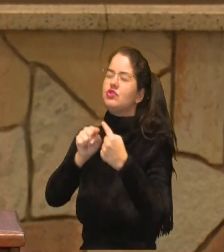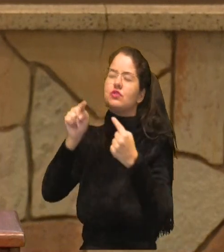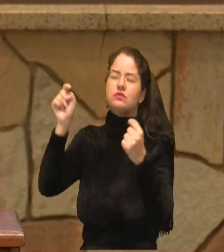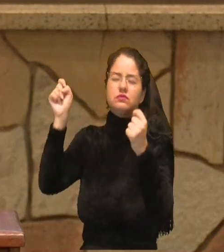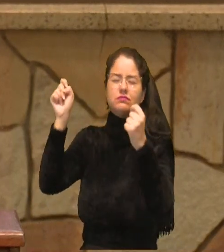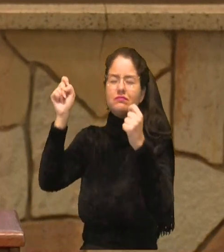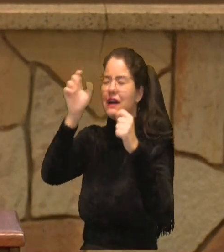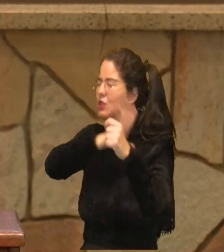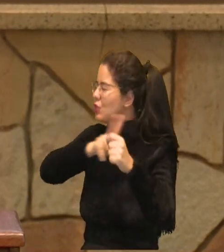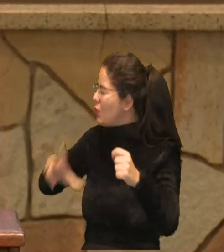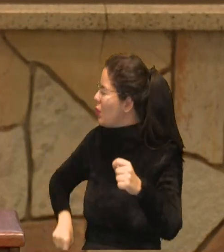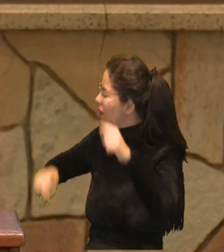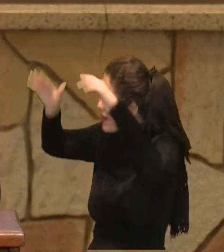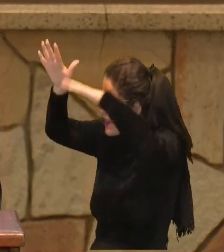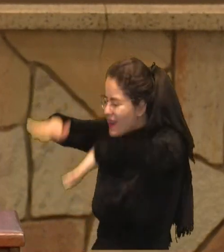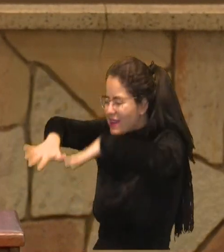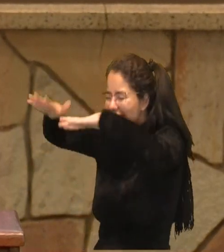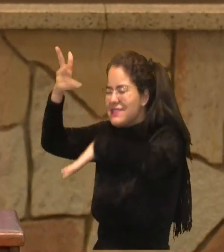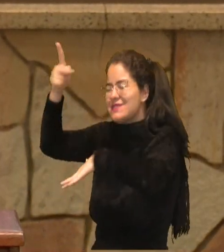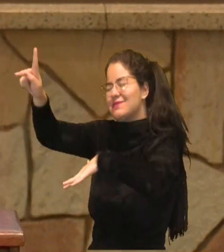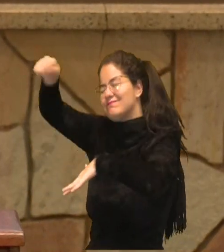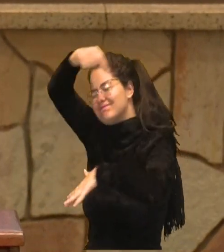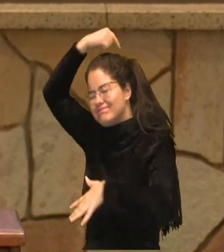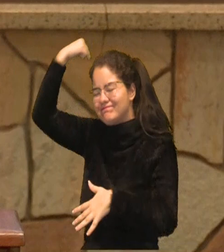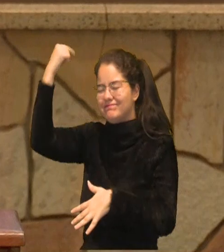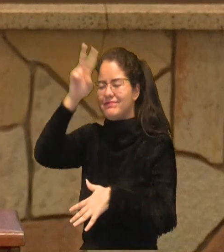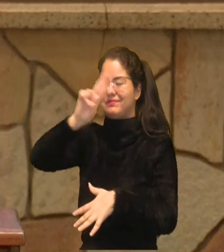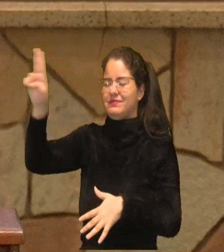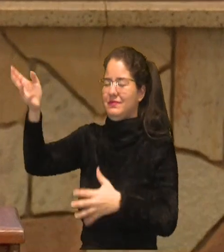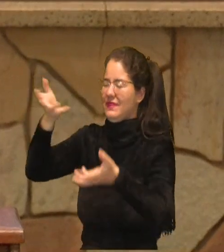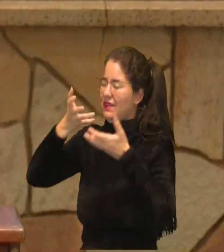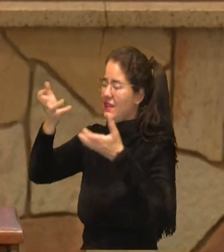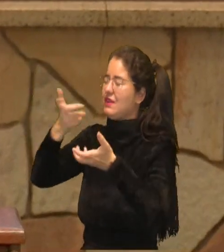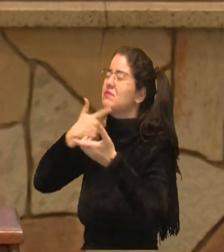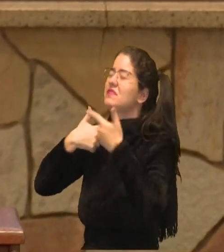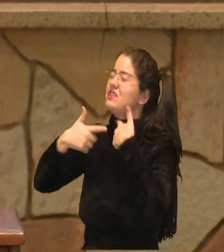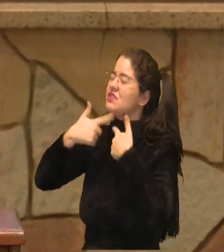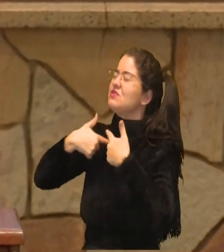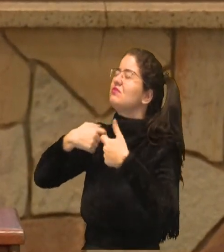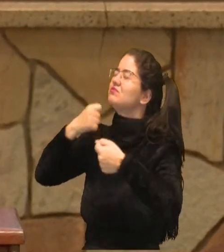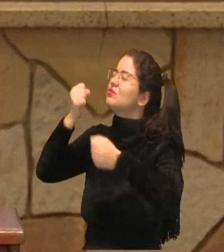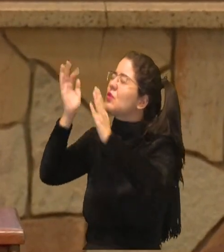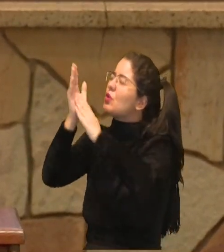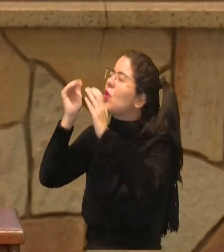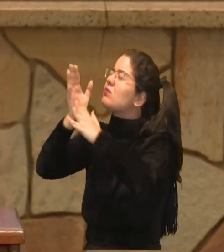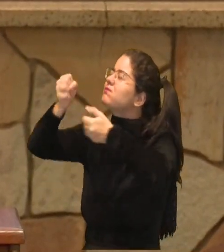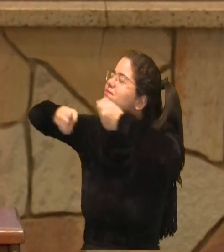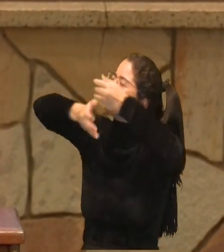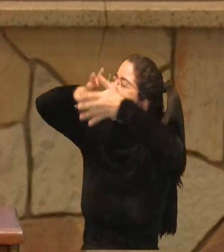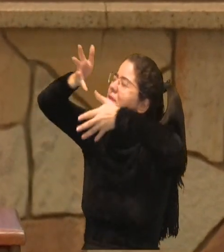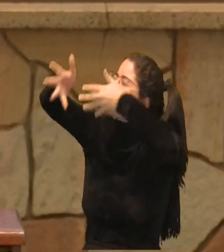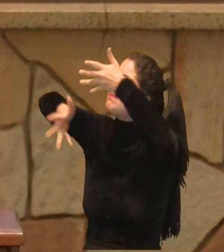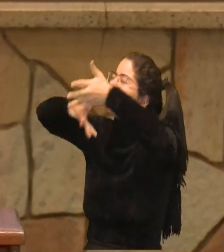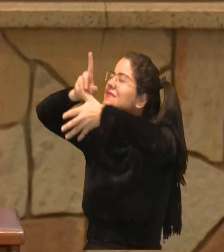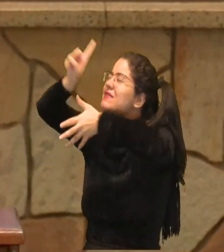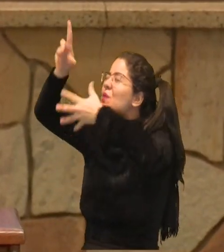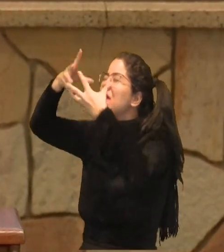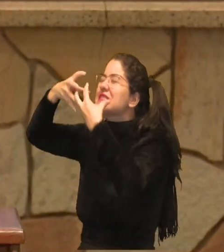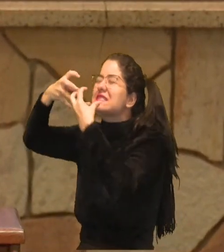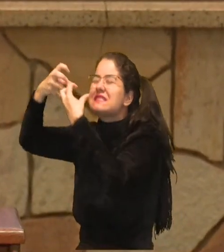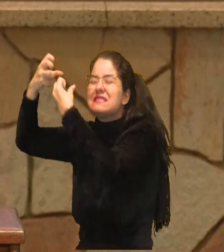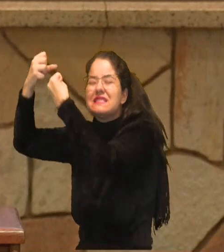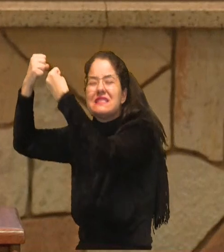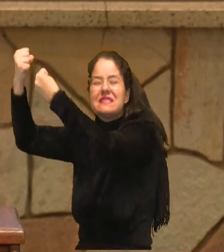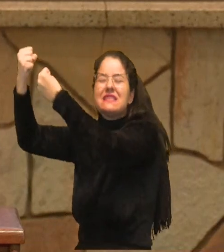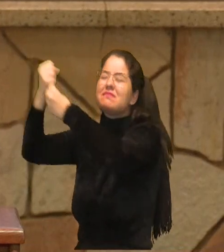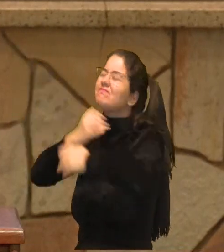santo nome. Queremos, Senhor Deus, que os louvores entoados pelos nossos lábios cheguem ao teu trono de graça. Eles